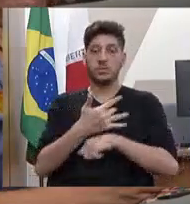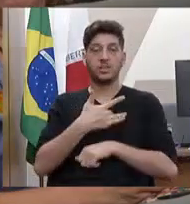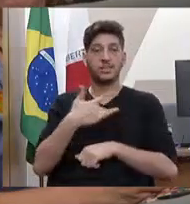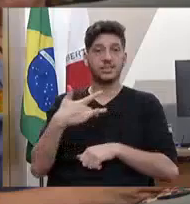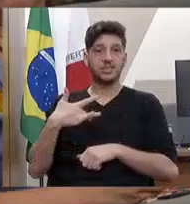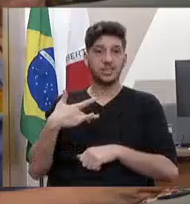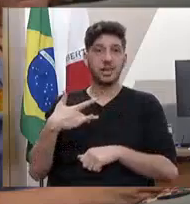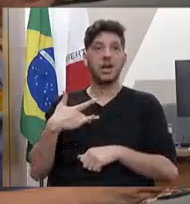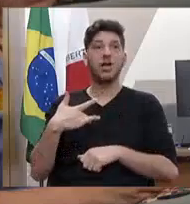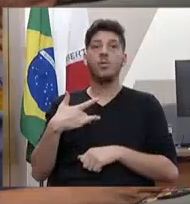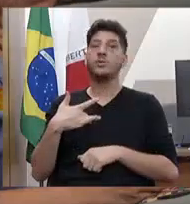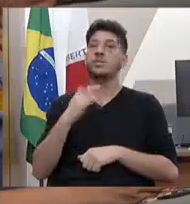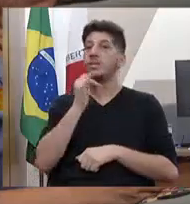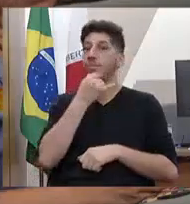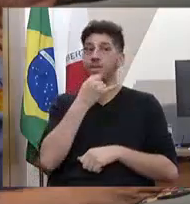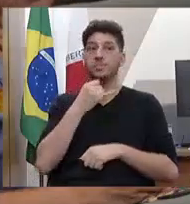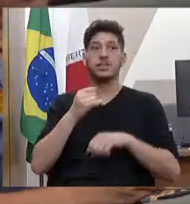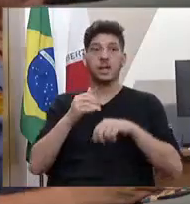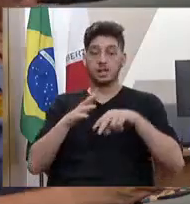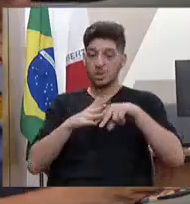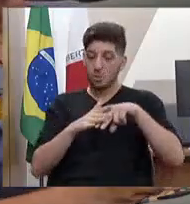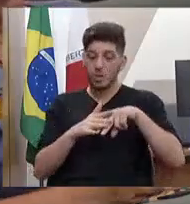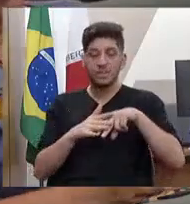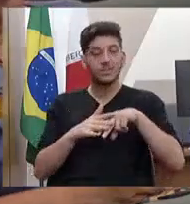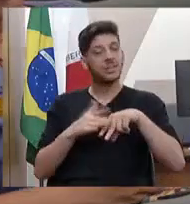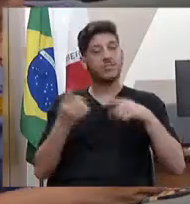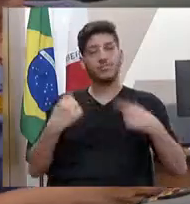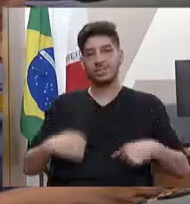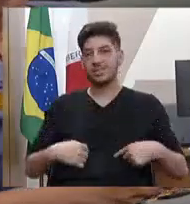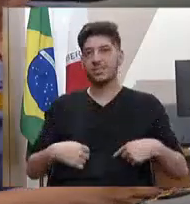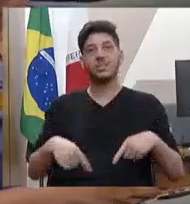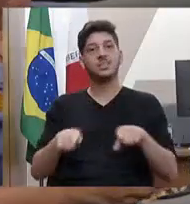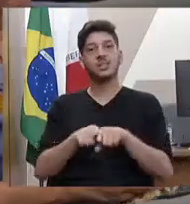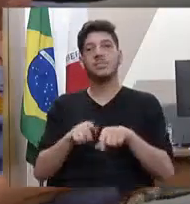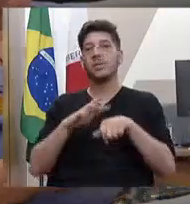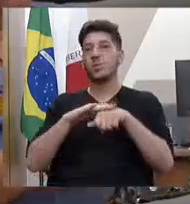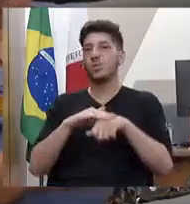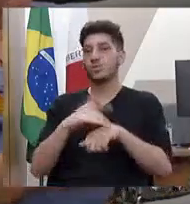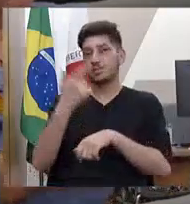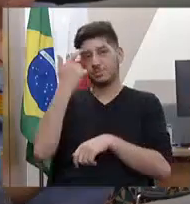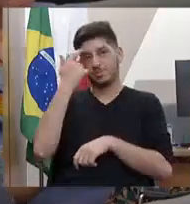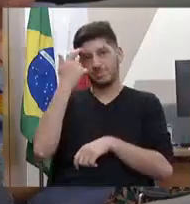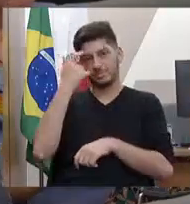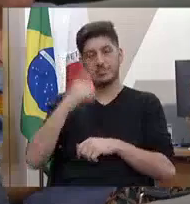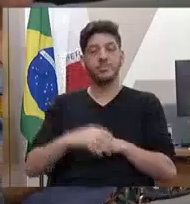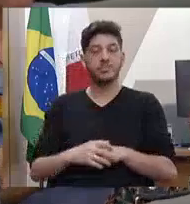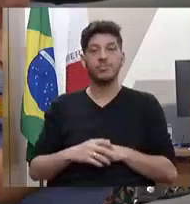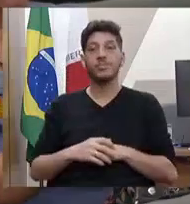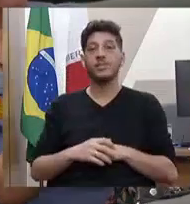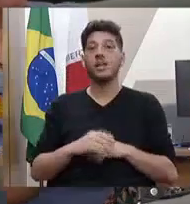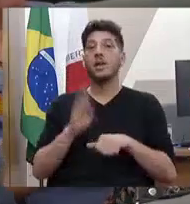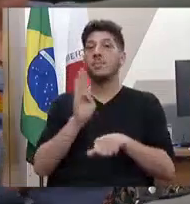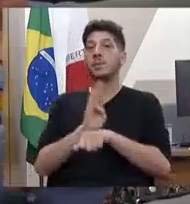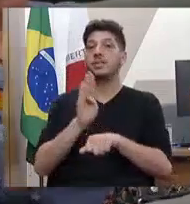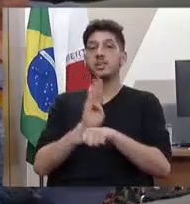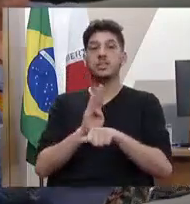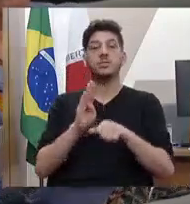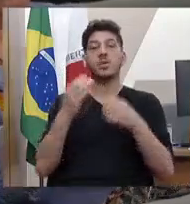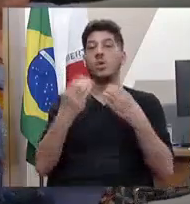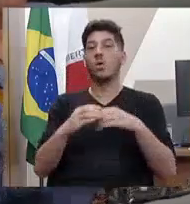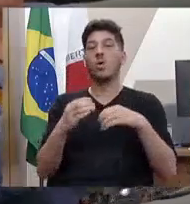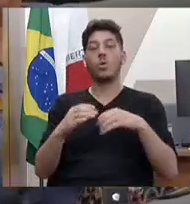extremamente adoecidos física e psicologicamente em Betim não tem concurso público há muitos anos tem